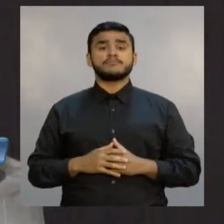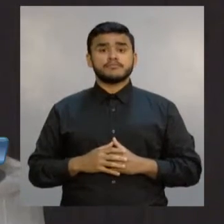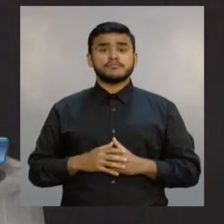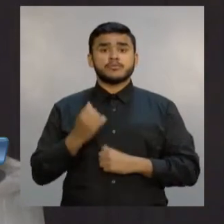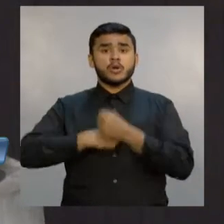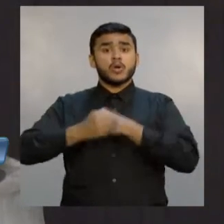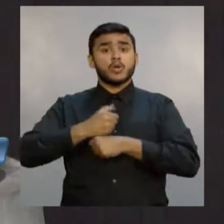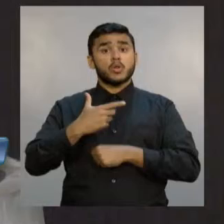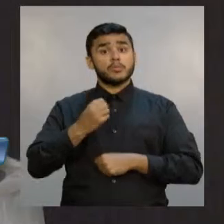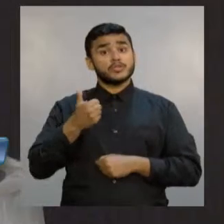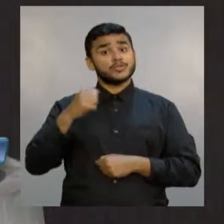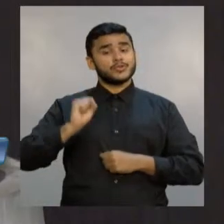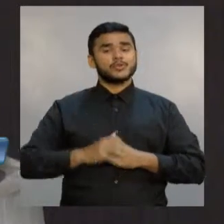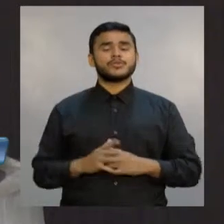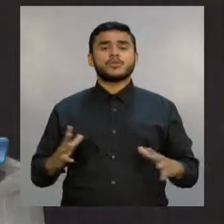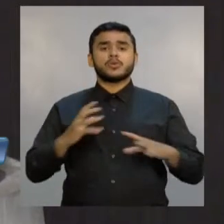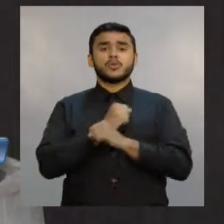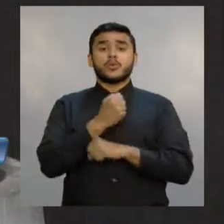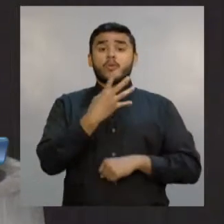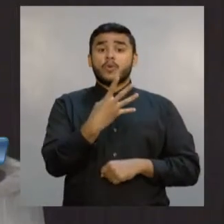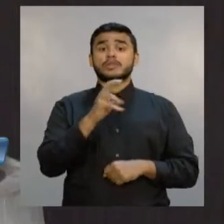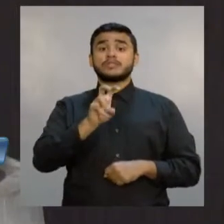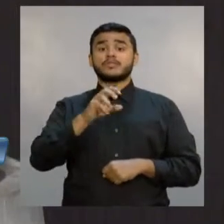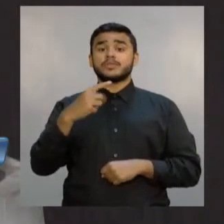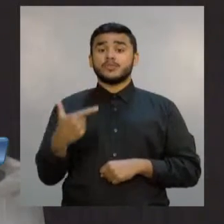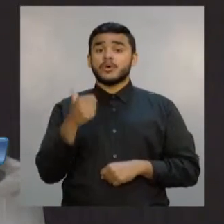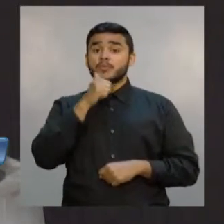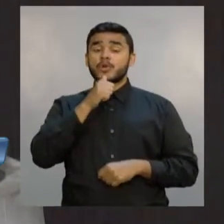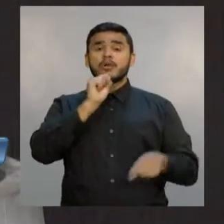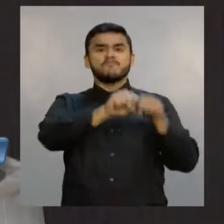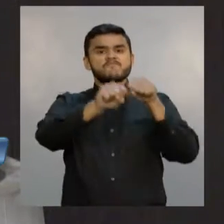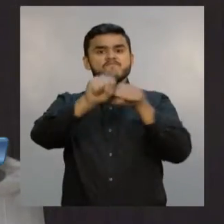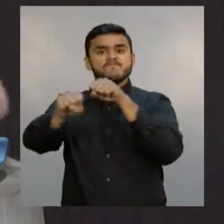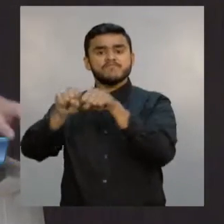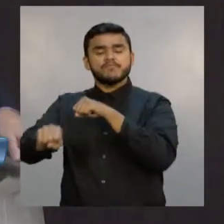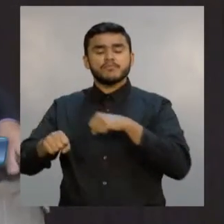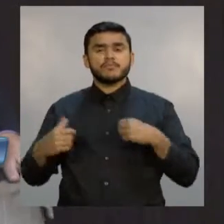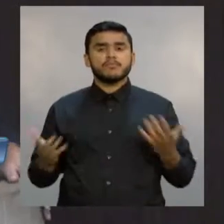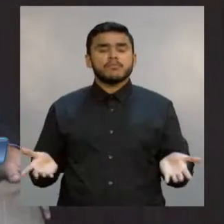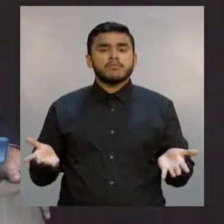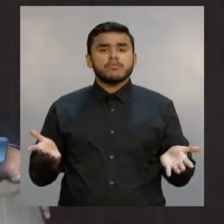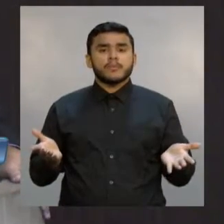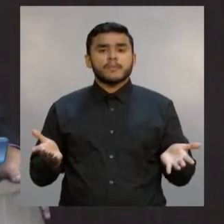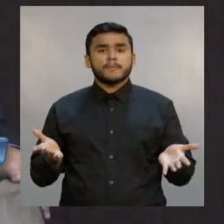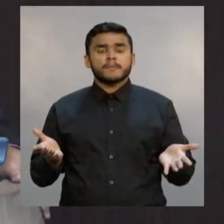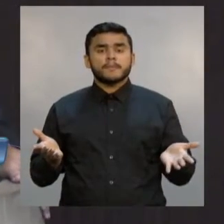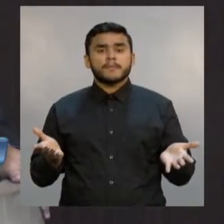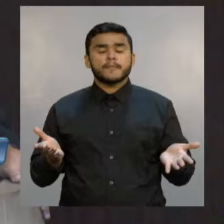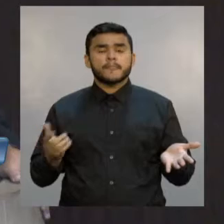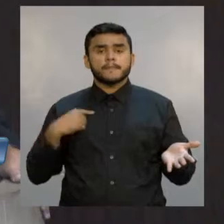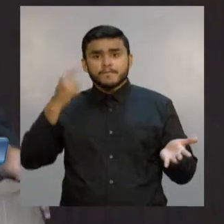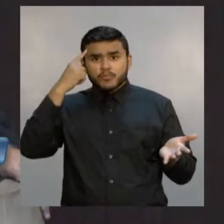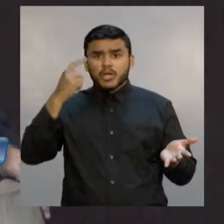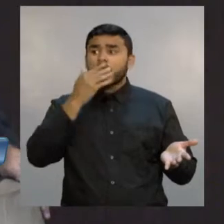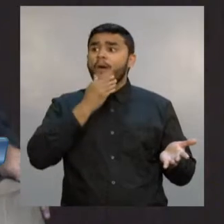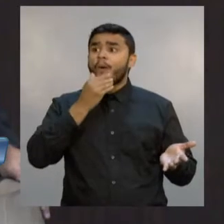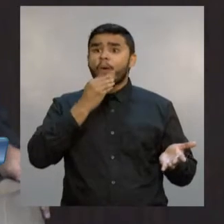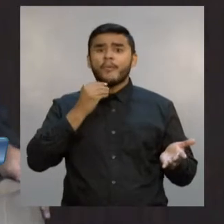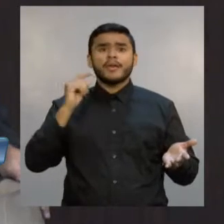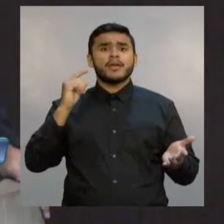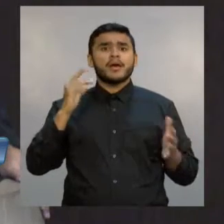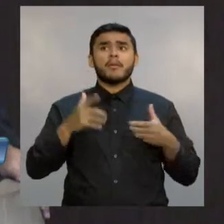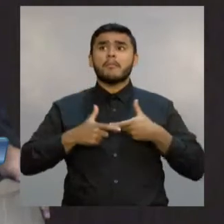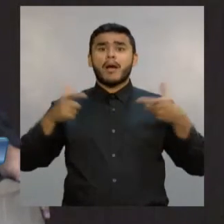em 2018. É por isso que temos que falar de gênero. Porque os homens são educados hoje